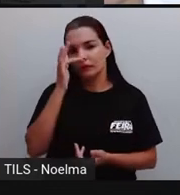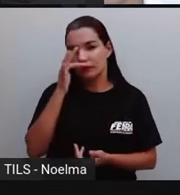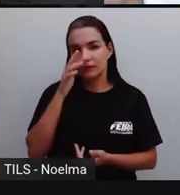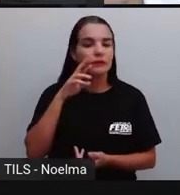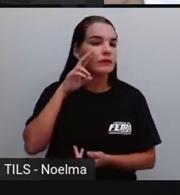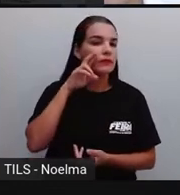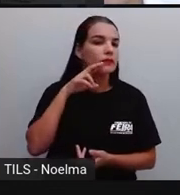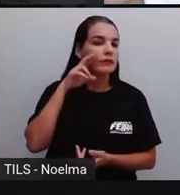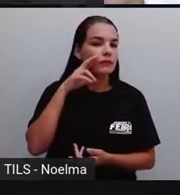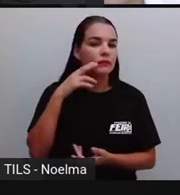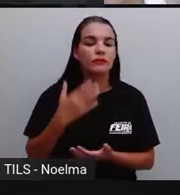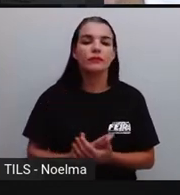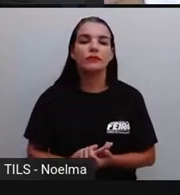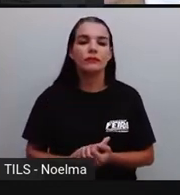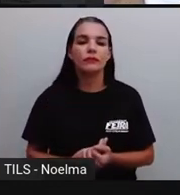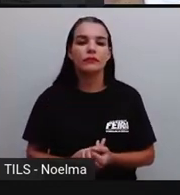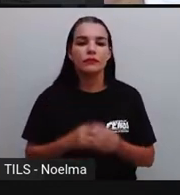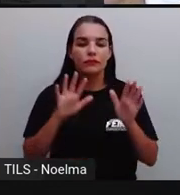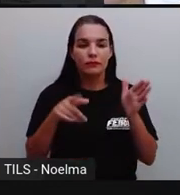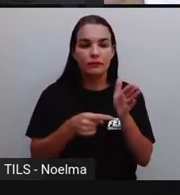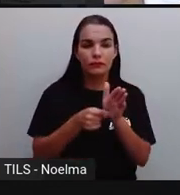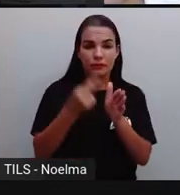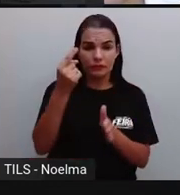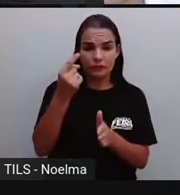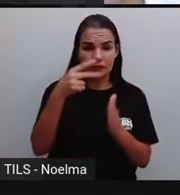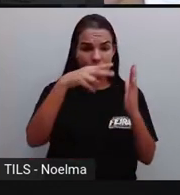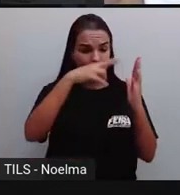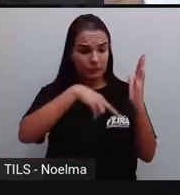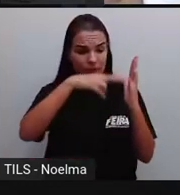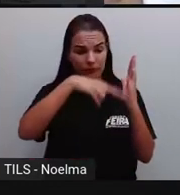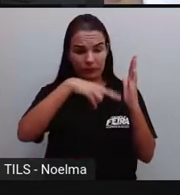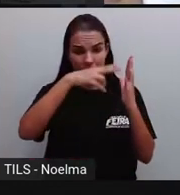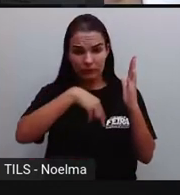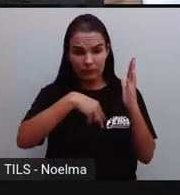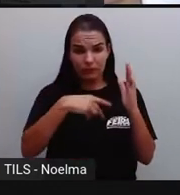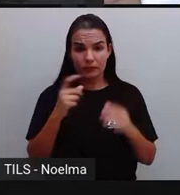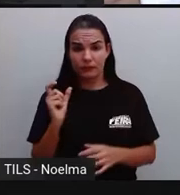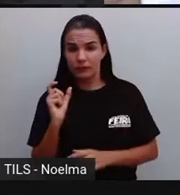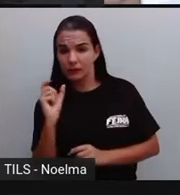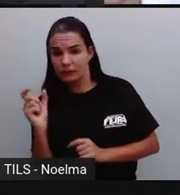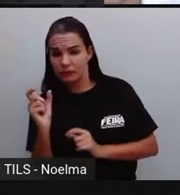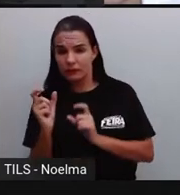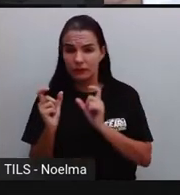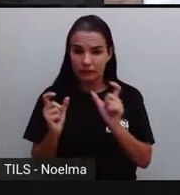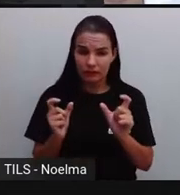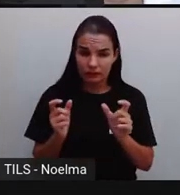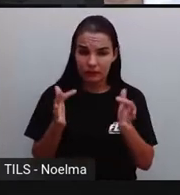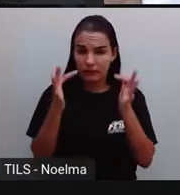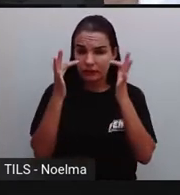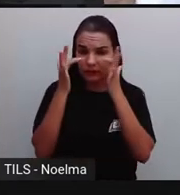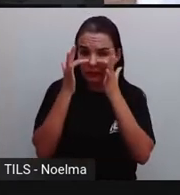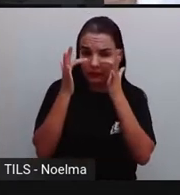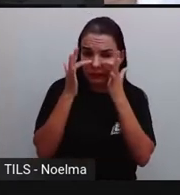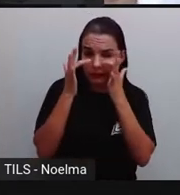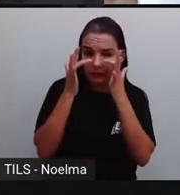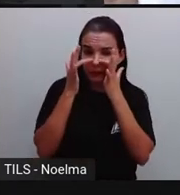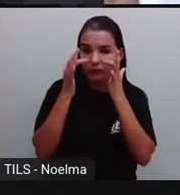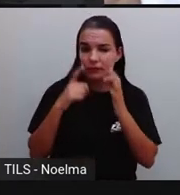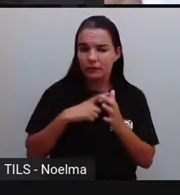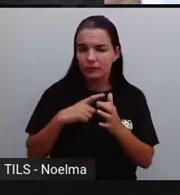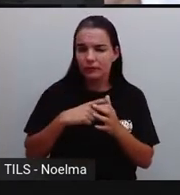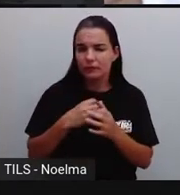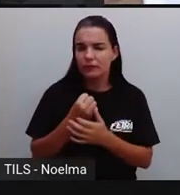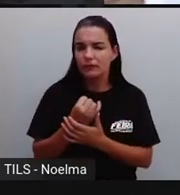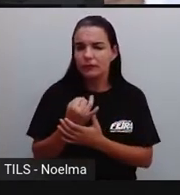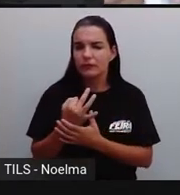do anúncio, tá? Agora, vamos ler novamente para a gente ver quais são aquelas que a letra si tem som de